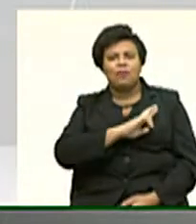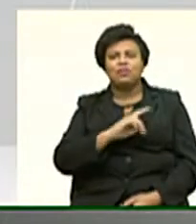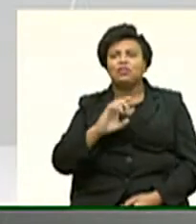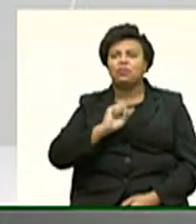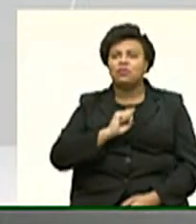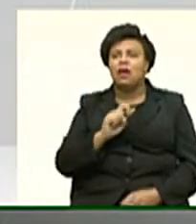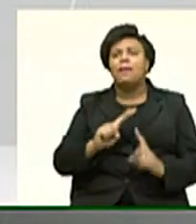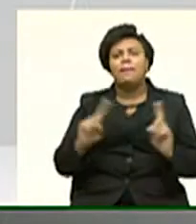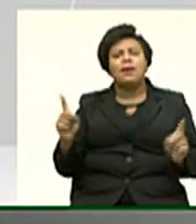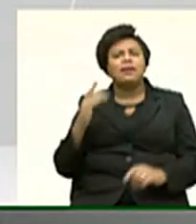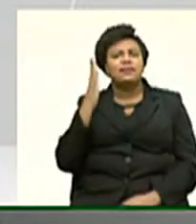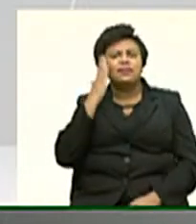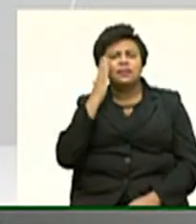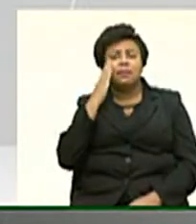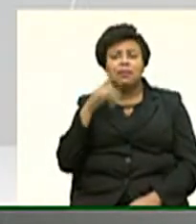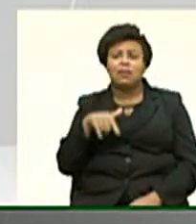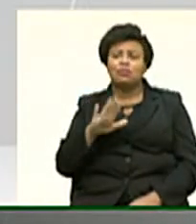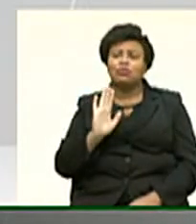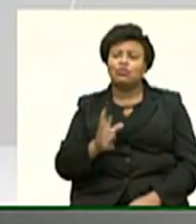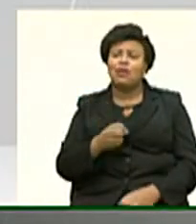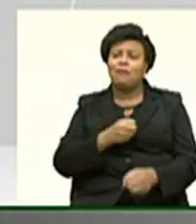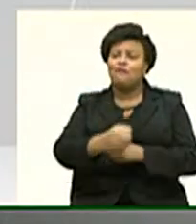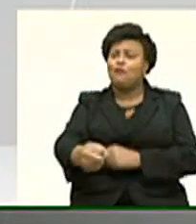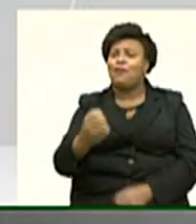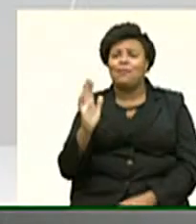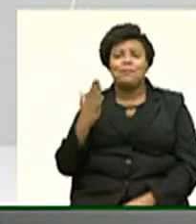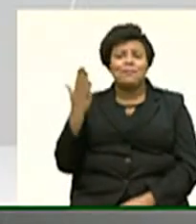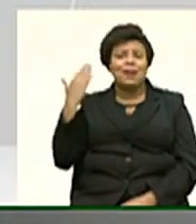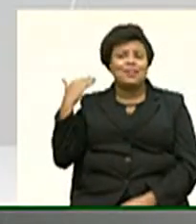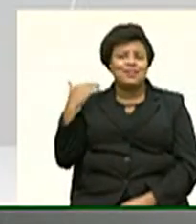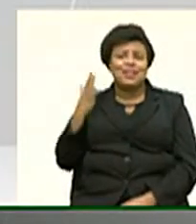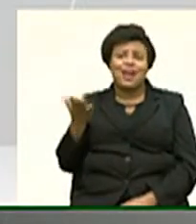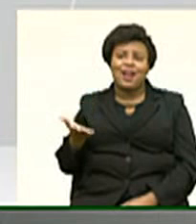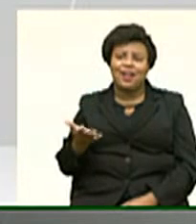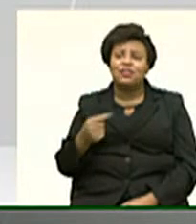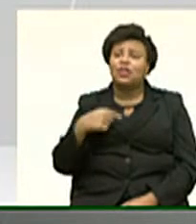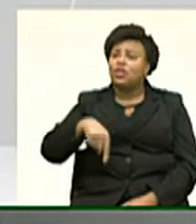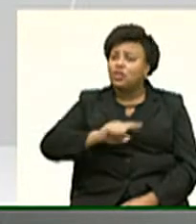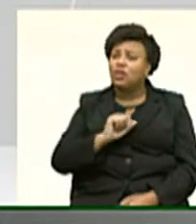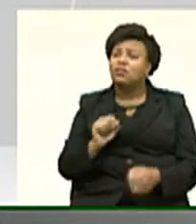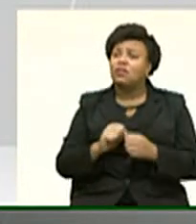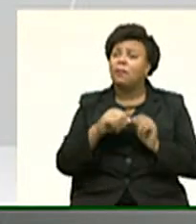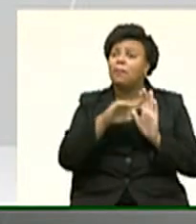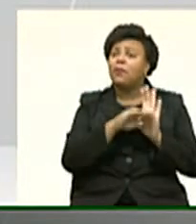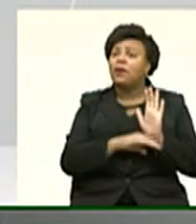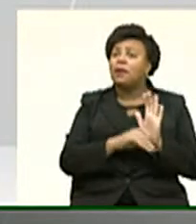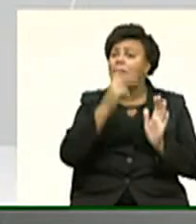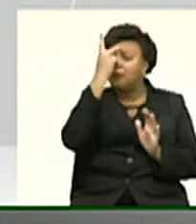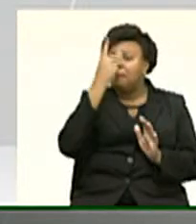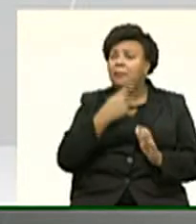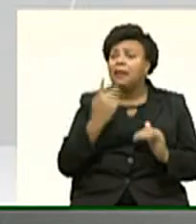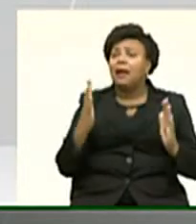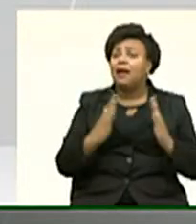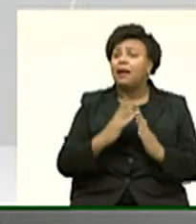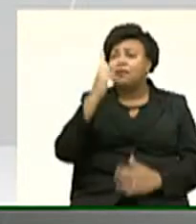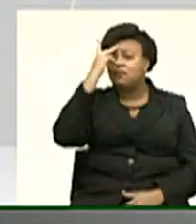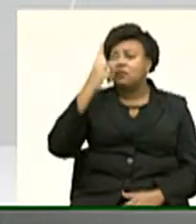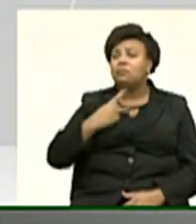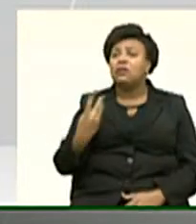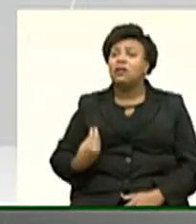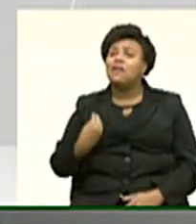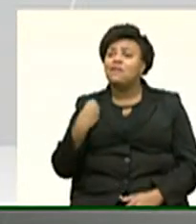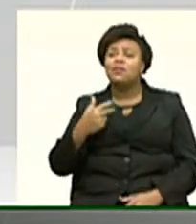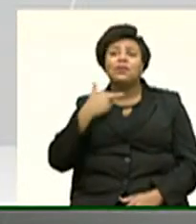disso, mas nós sabemos que isso já é coisa do passado. Isso nós fizemos com o programa Minha Casa Minha Vida. É